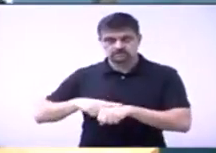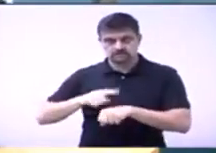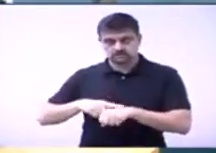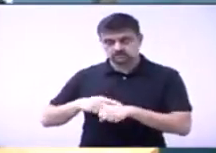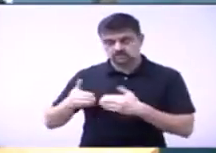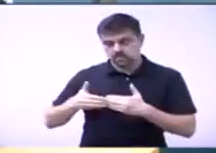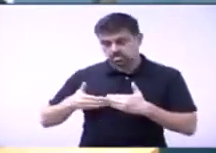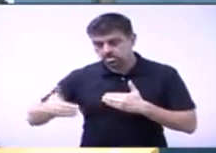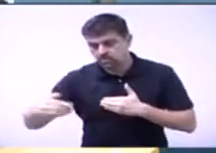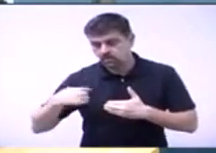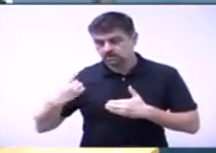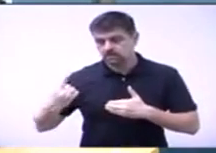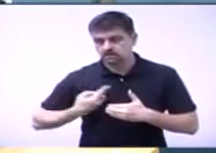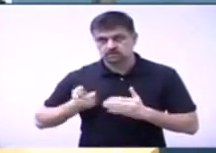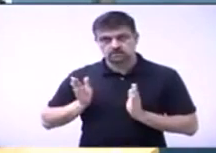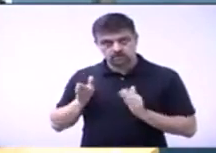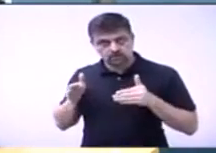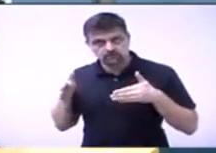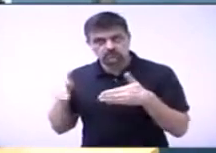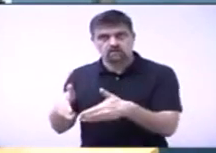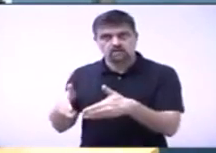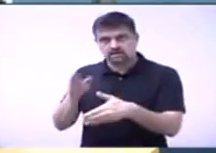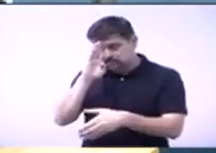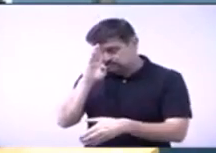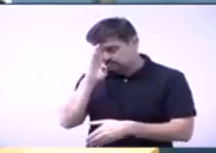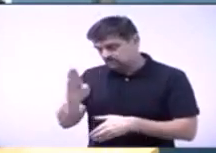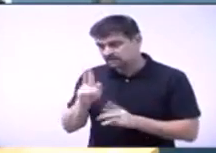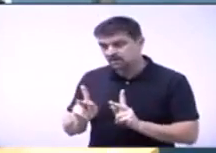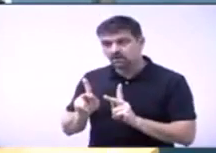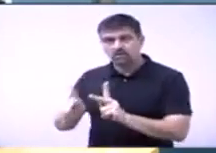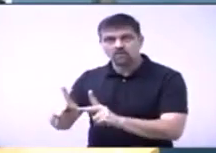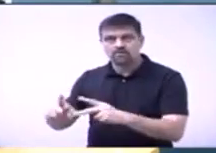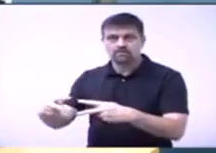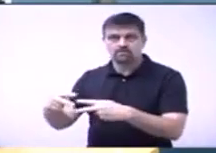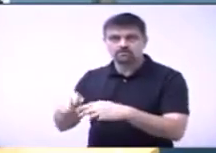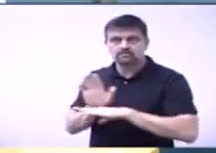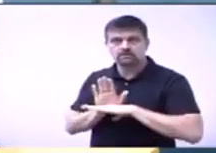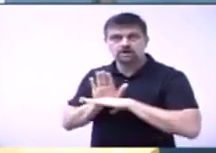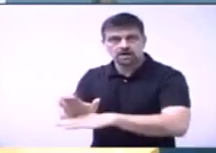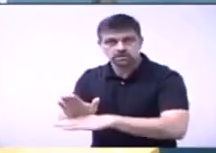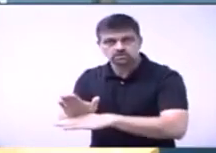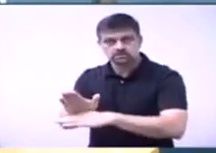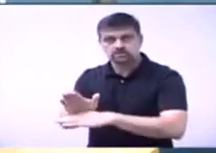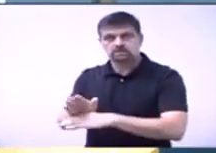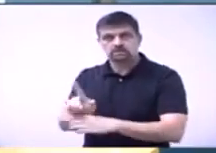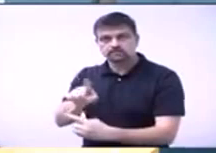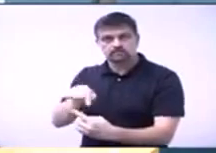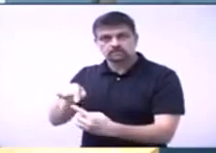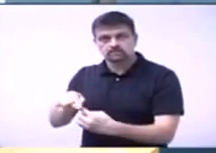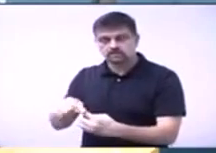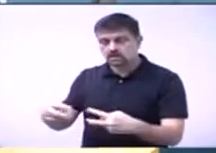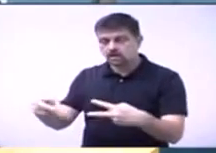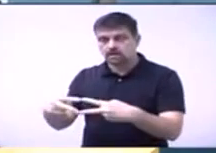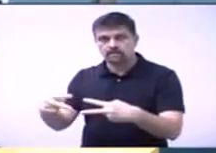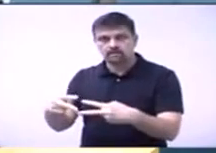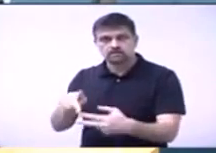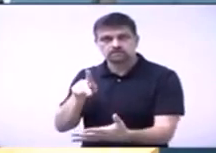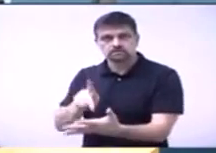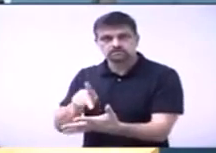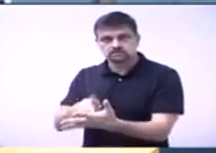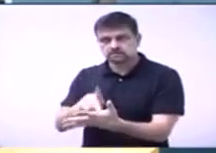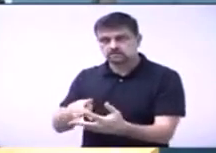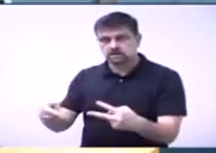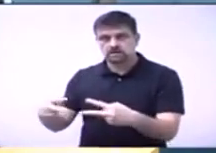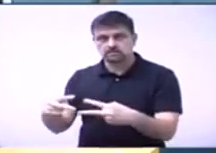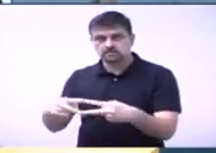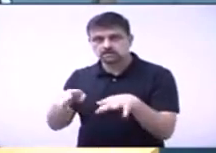eletivo, nós temos primado, sim, por ajudar a população, por ajudar a Paulínia a realmente tornar-se uma